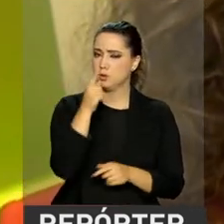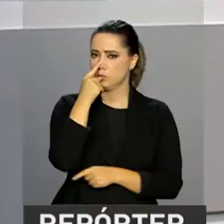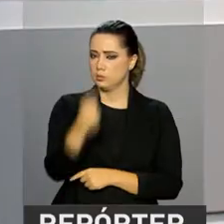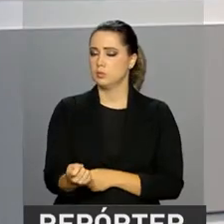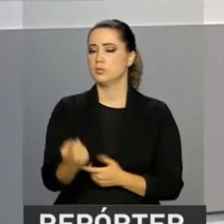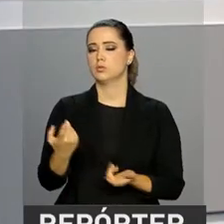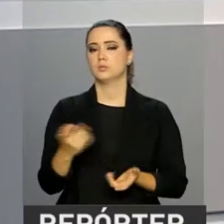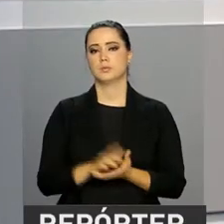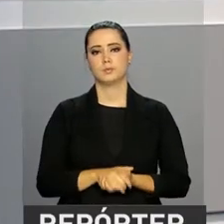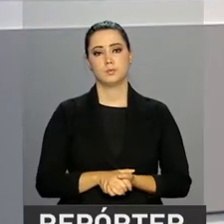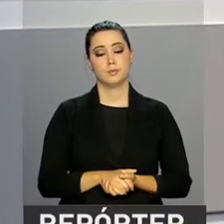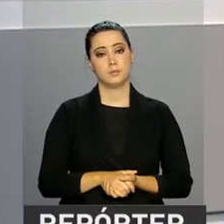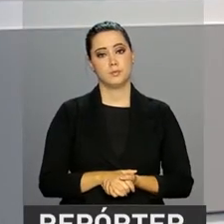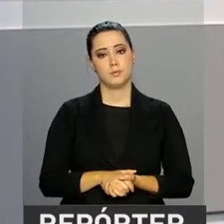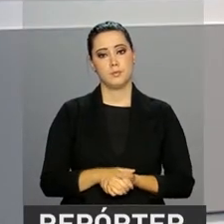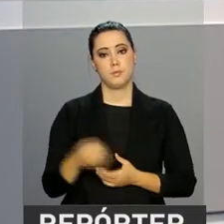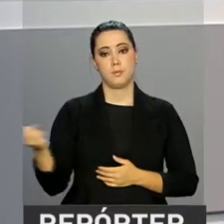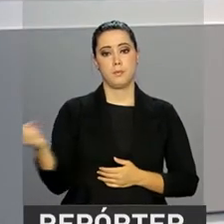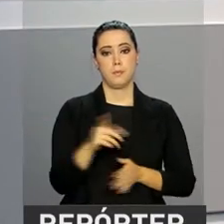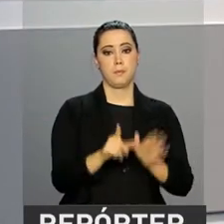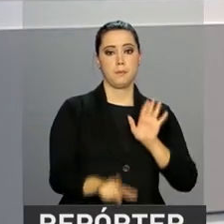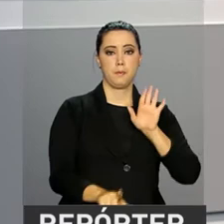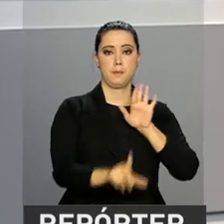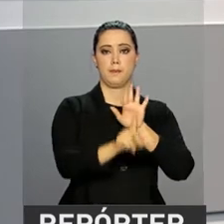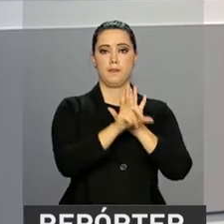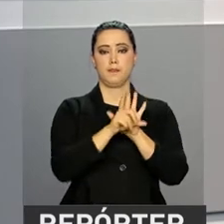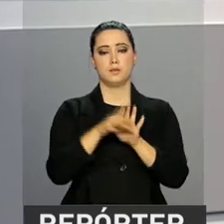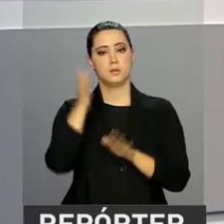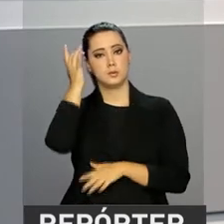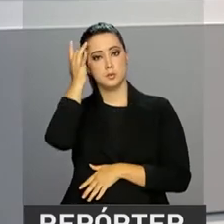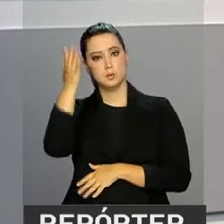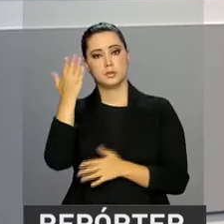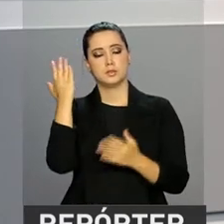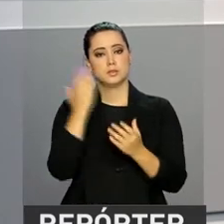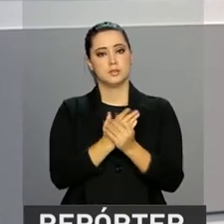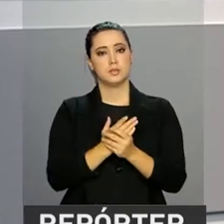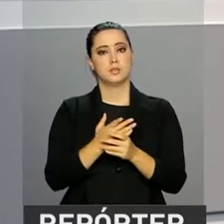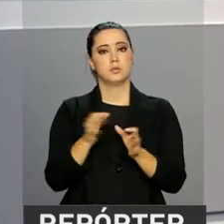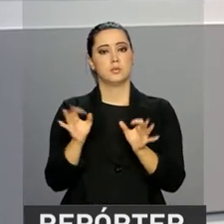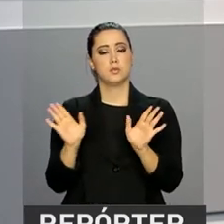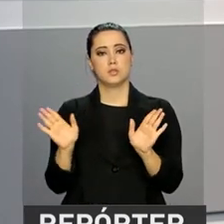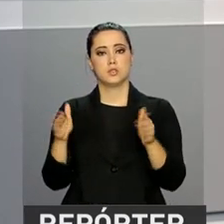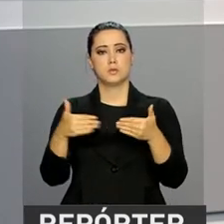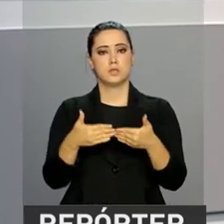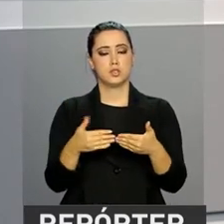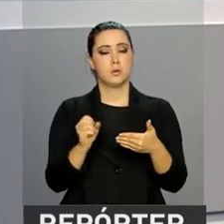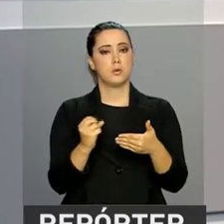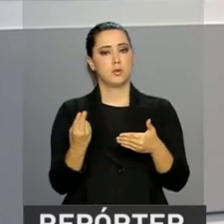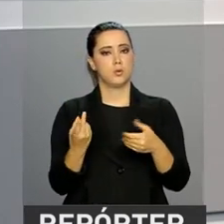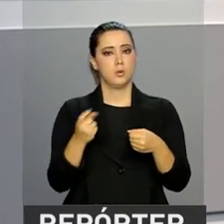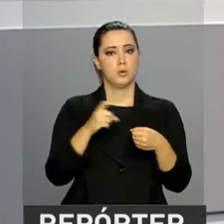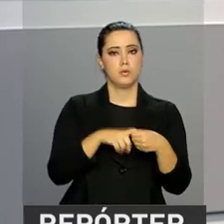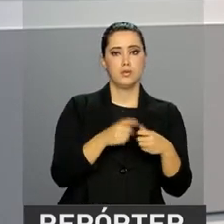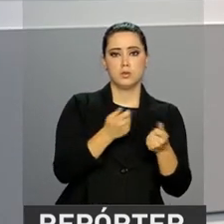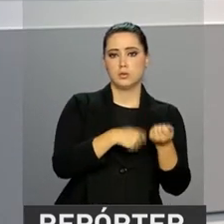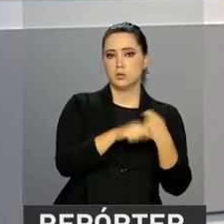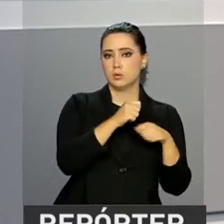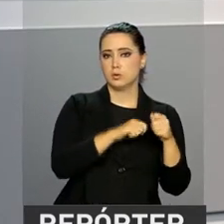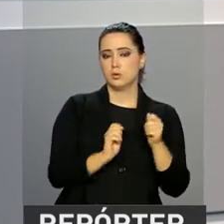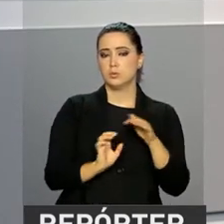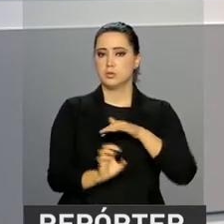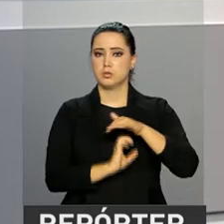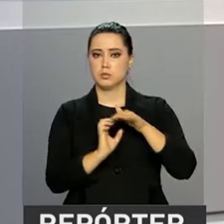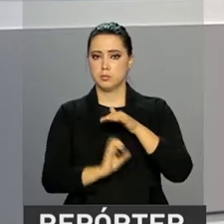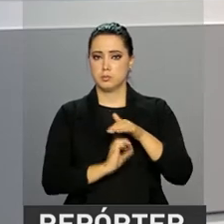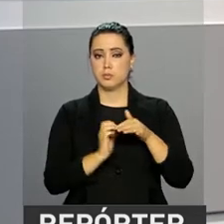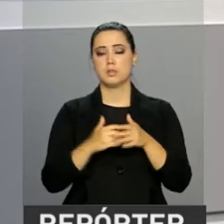lixo. Modernizar a legislação para facilitar o processo de falência ou a recuperação financeira e judicial de